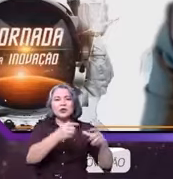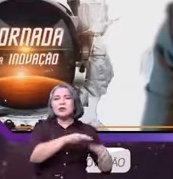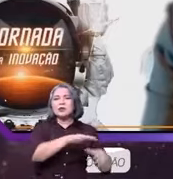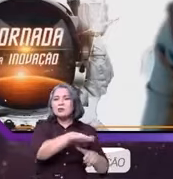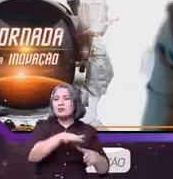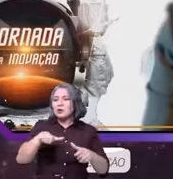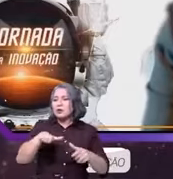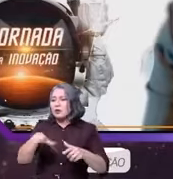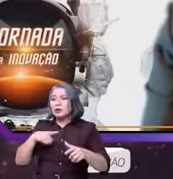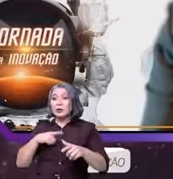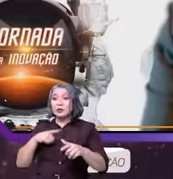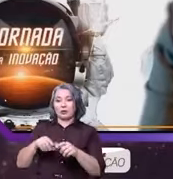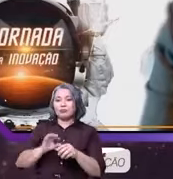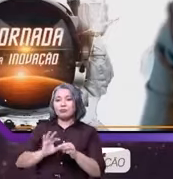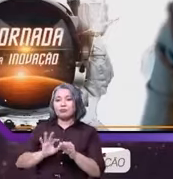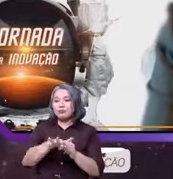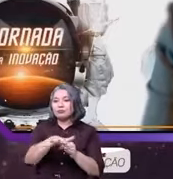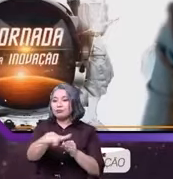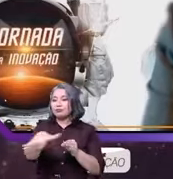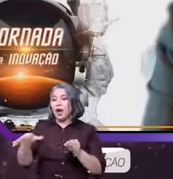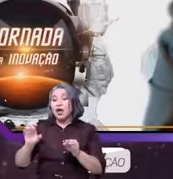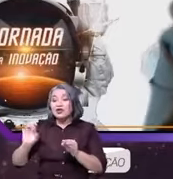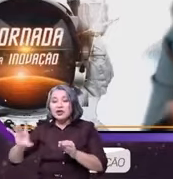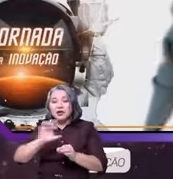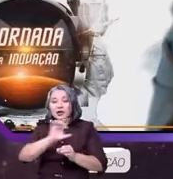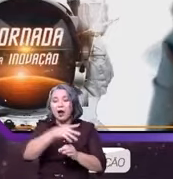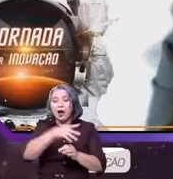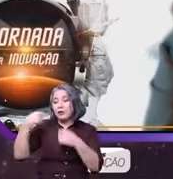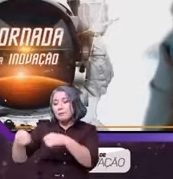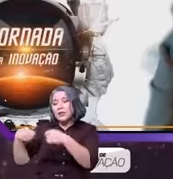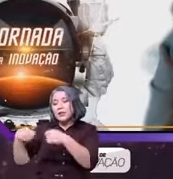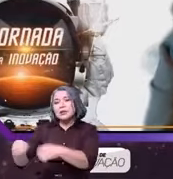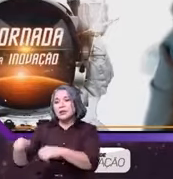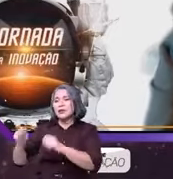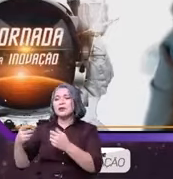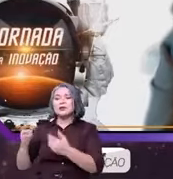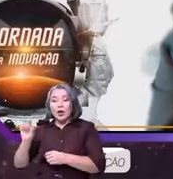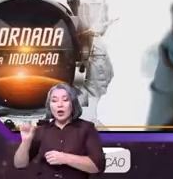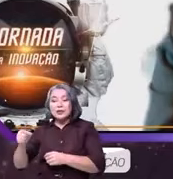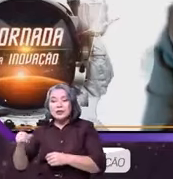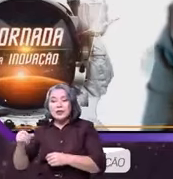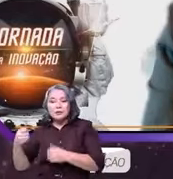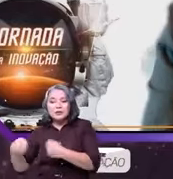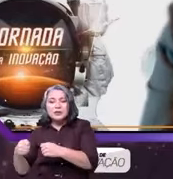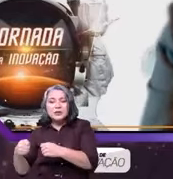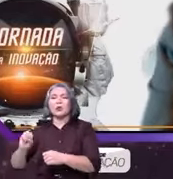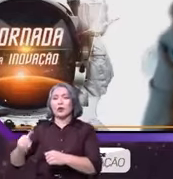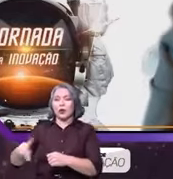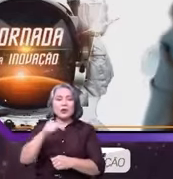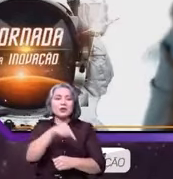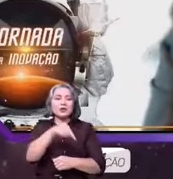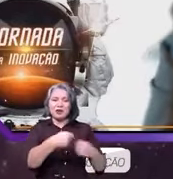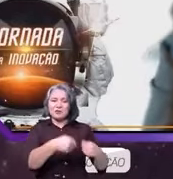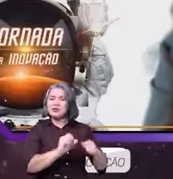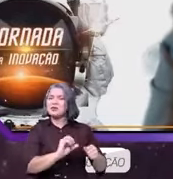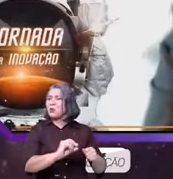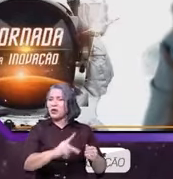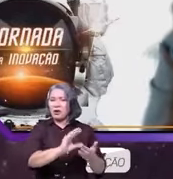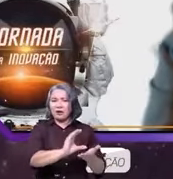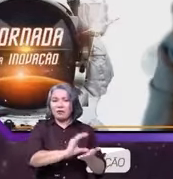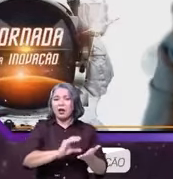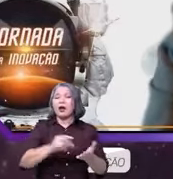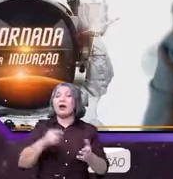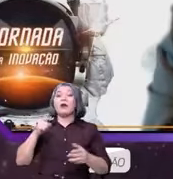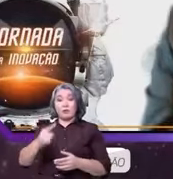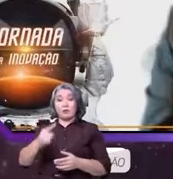ser dimensionado de acordo com o apetite de cada instituição. E eu acho que o doutor Cândido deve seguir na sua